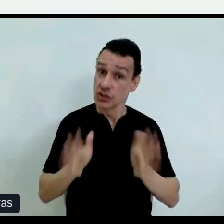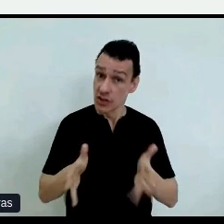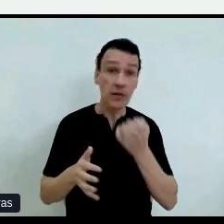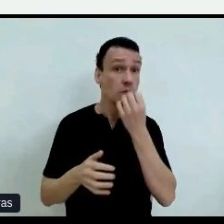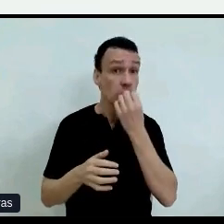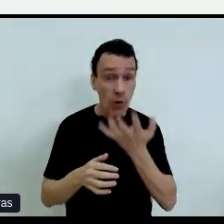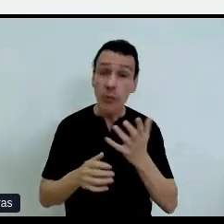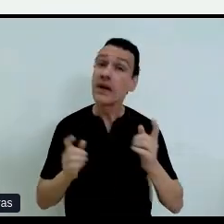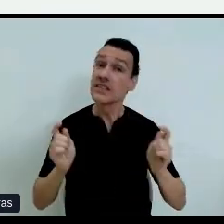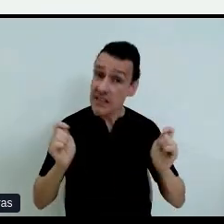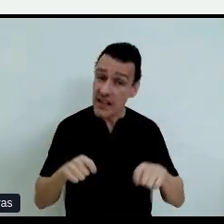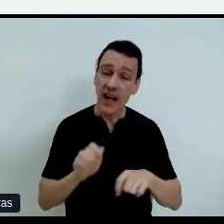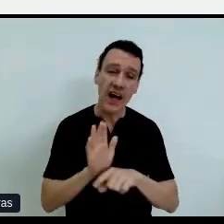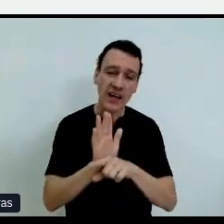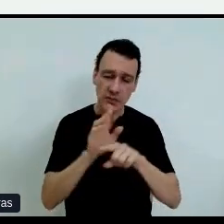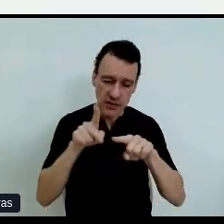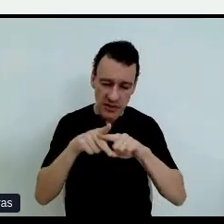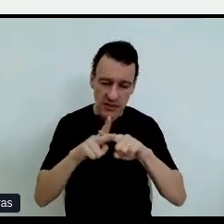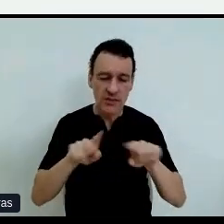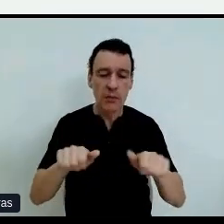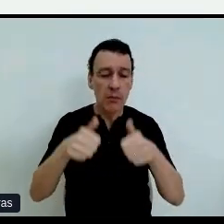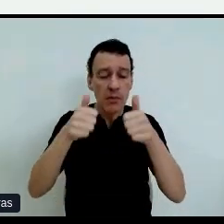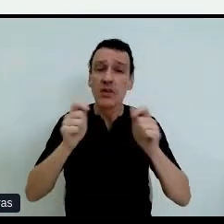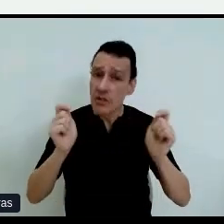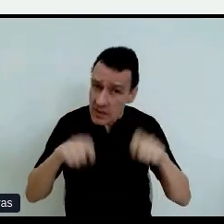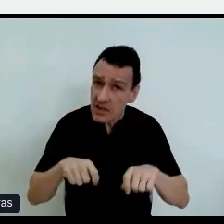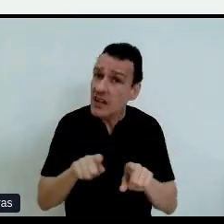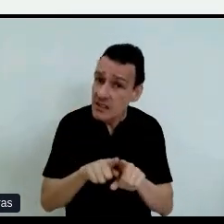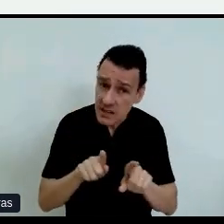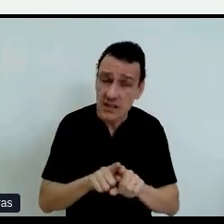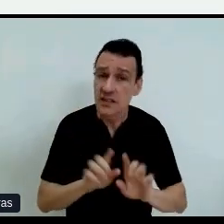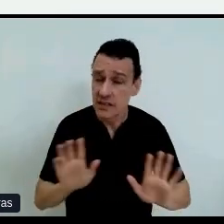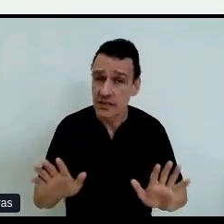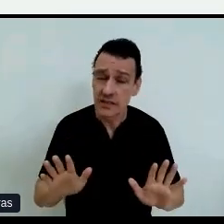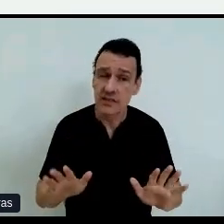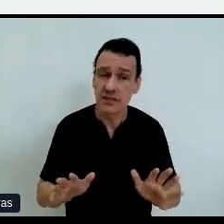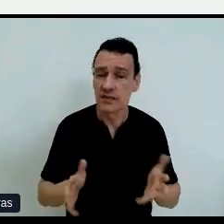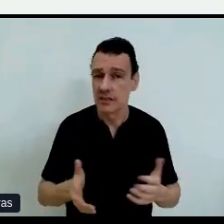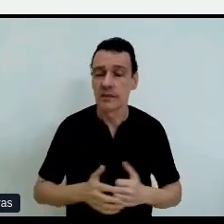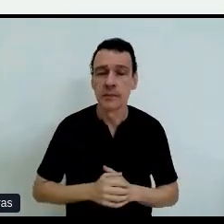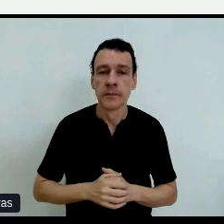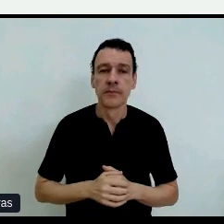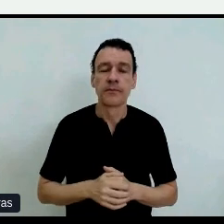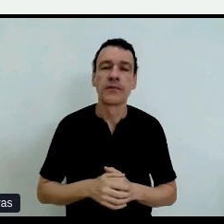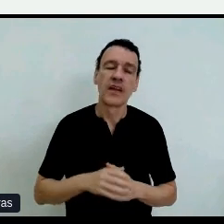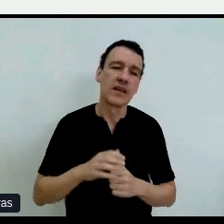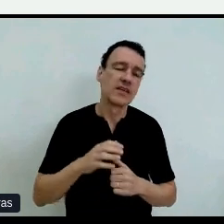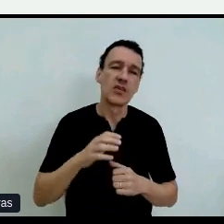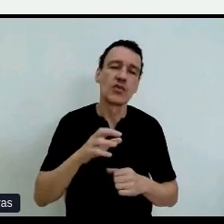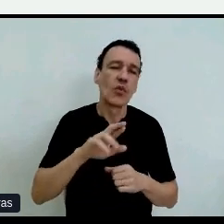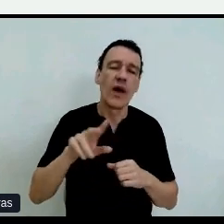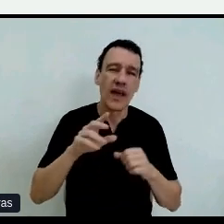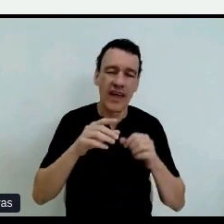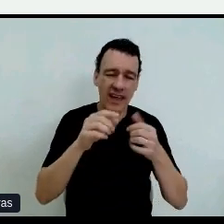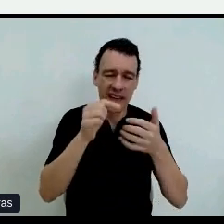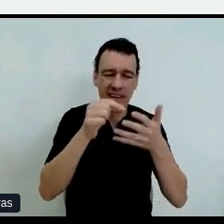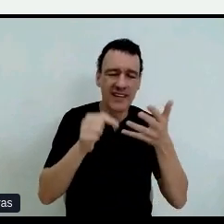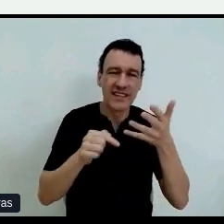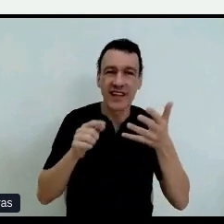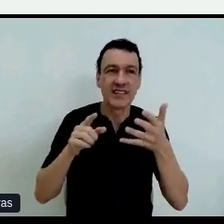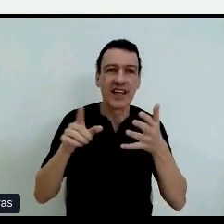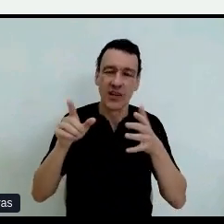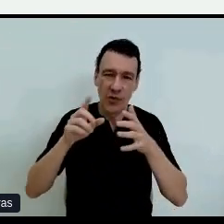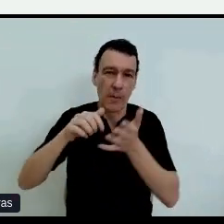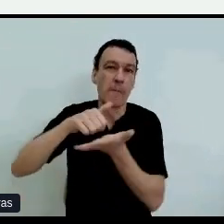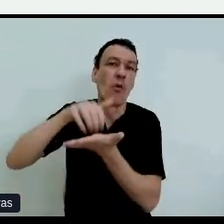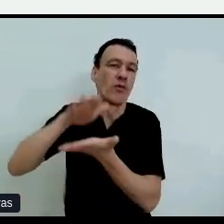são quantidade de itens que não foram feitos, e não são itens bloqueantes regulatórios, e o vermelhinho que é tipo assim,